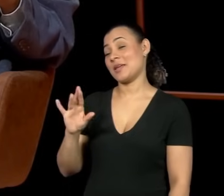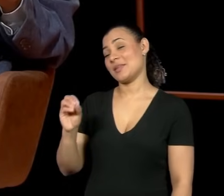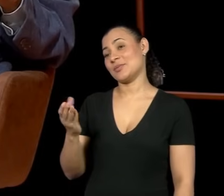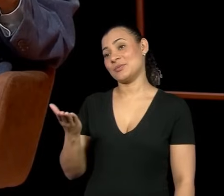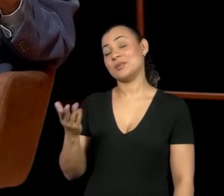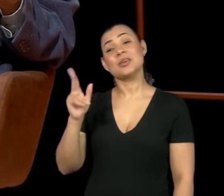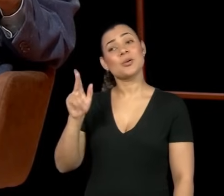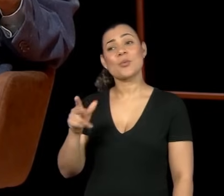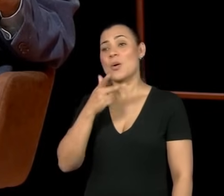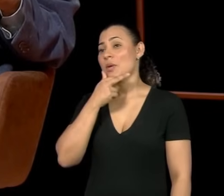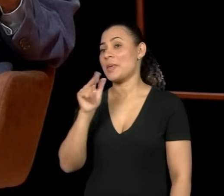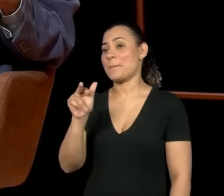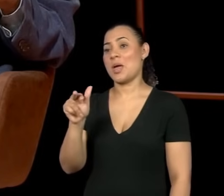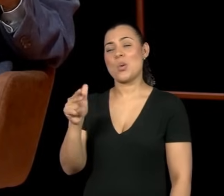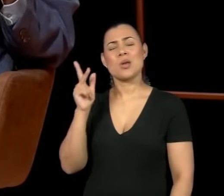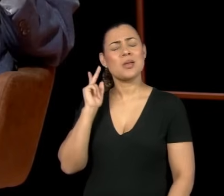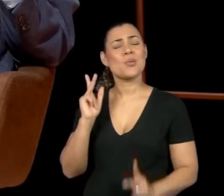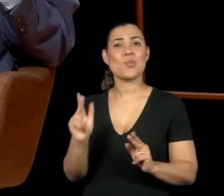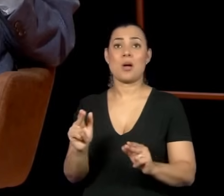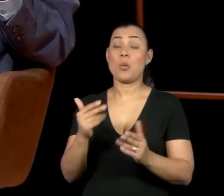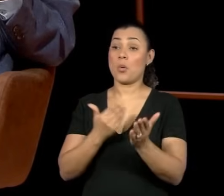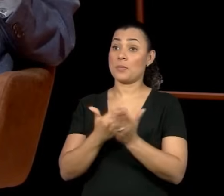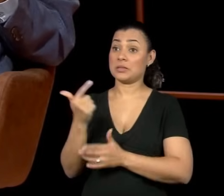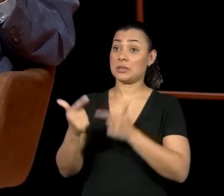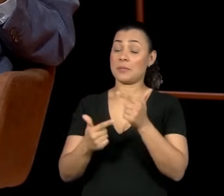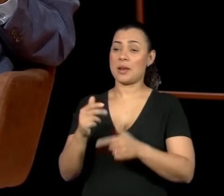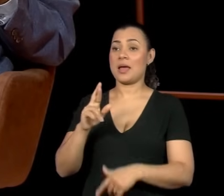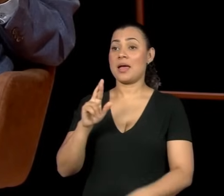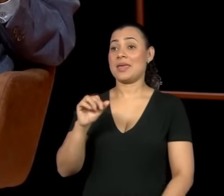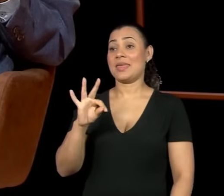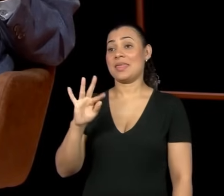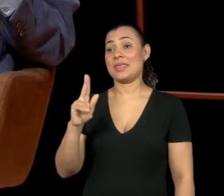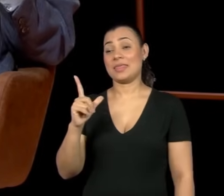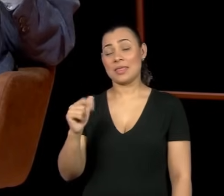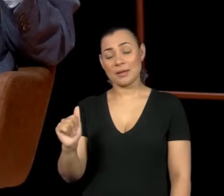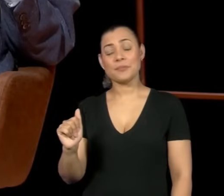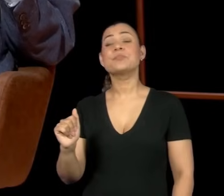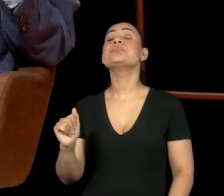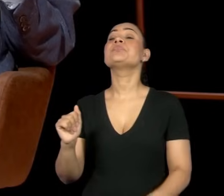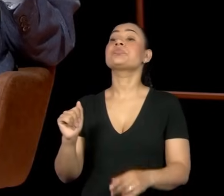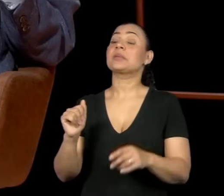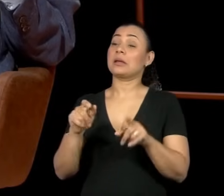Roberto é como um irmão. Quando comecei a trabalhar com a Rita e o Roberto,